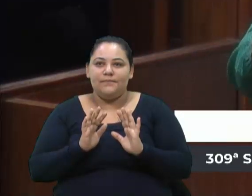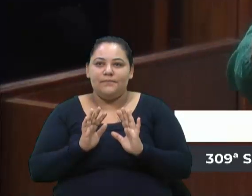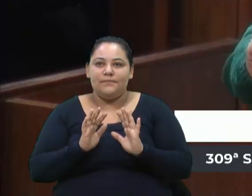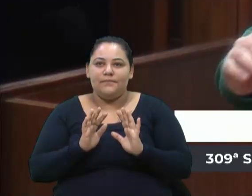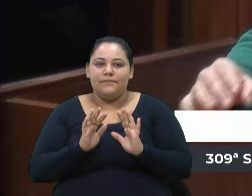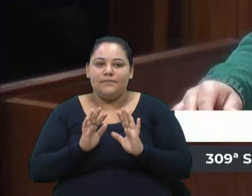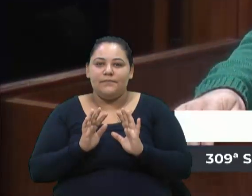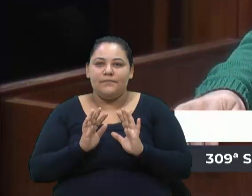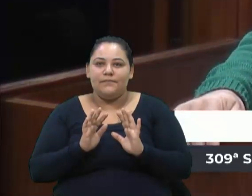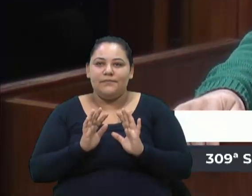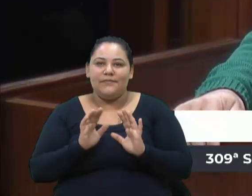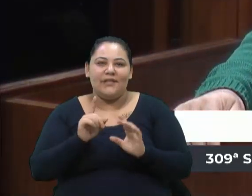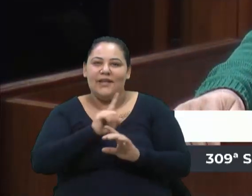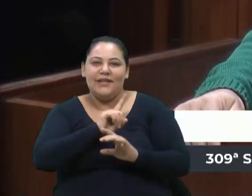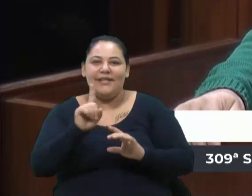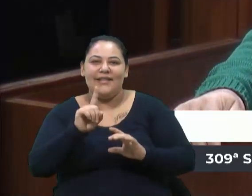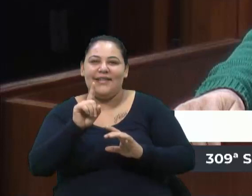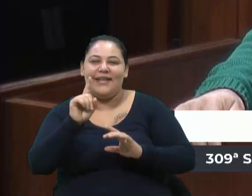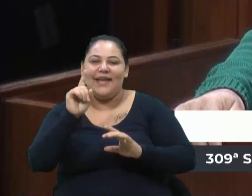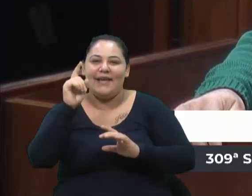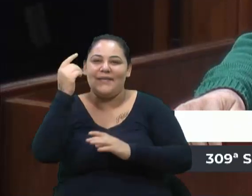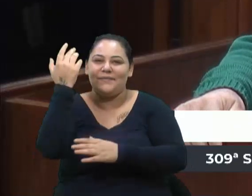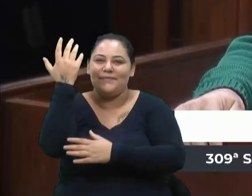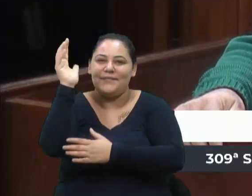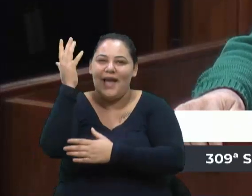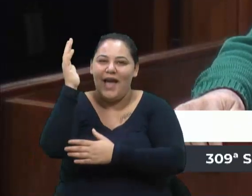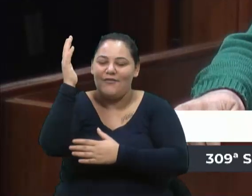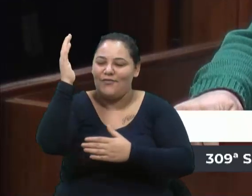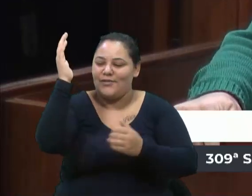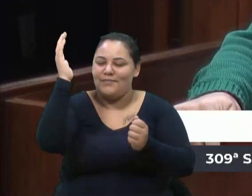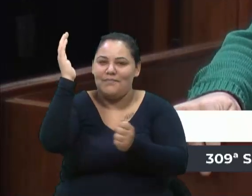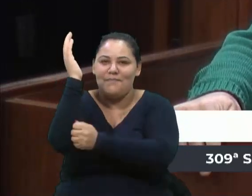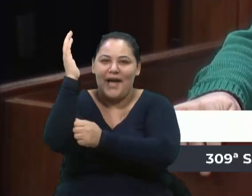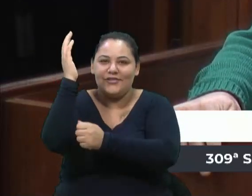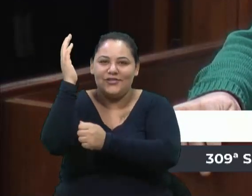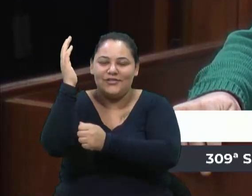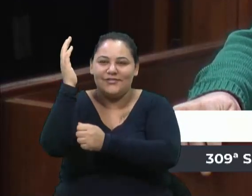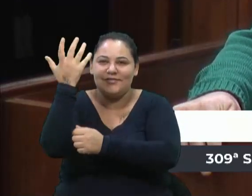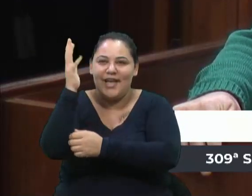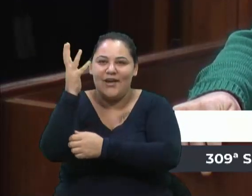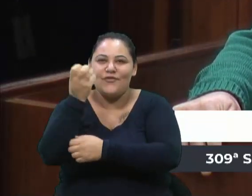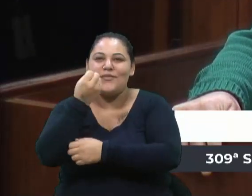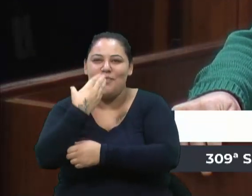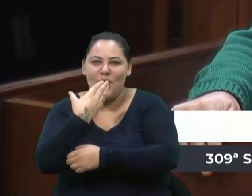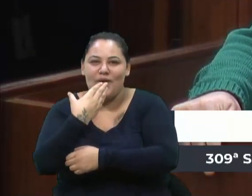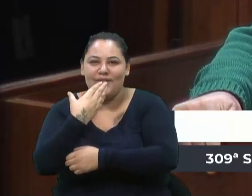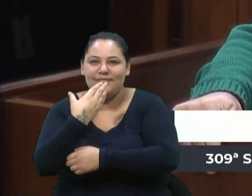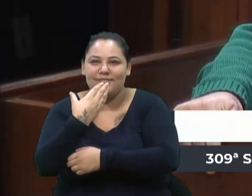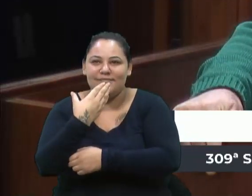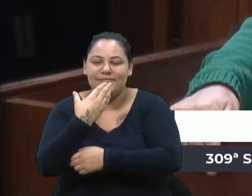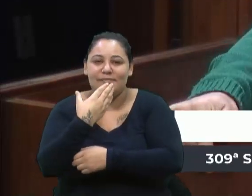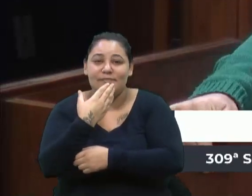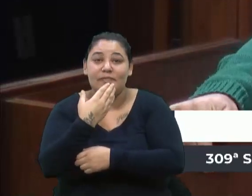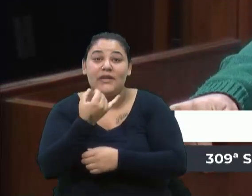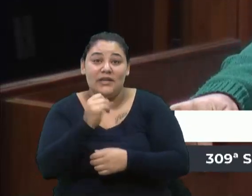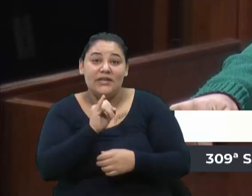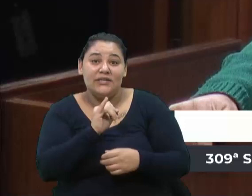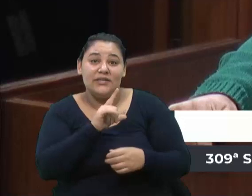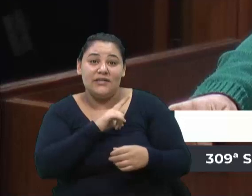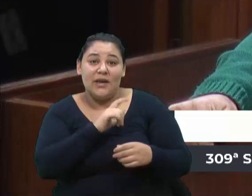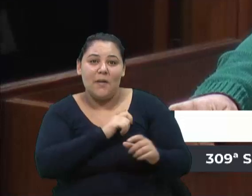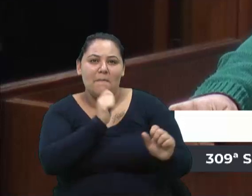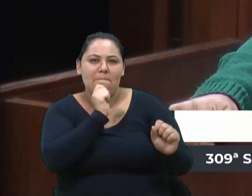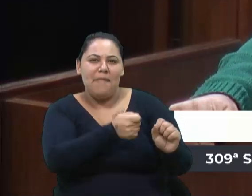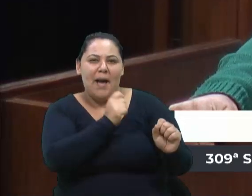em árvore que não dá frutos e quanto mais me martelo mais o prego se destaca Que bom